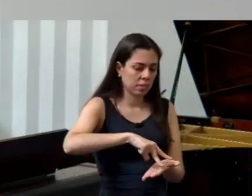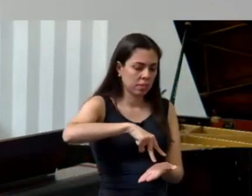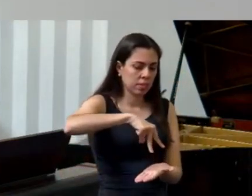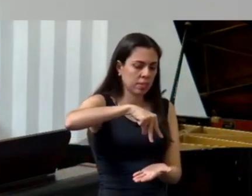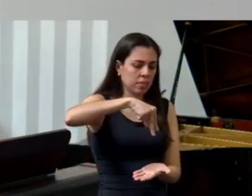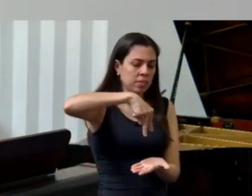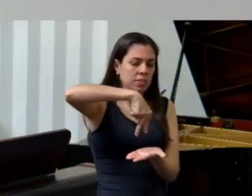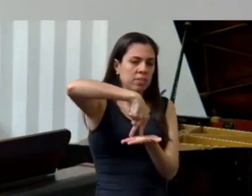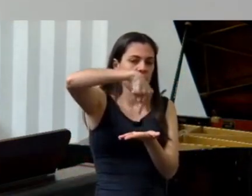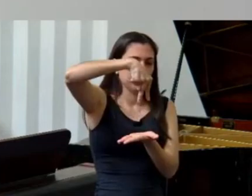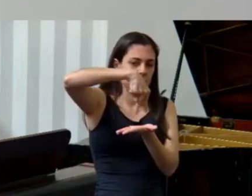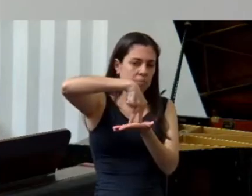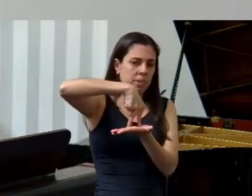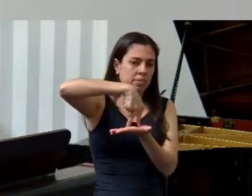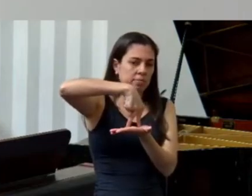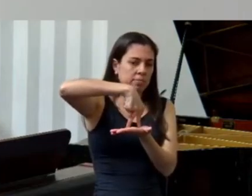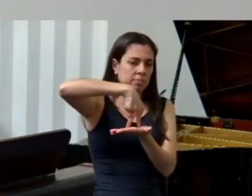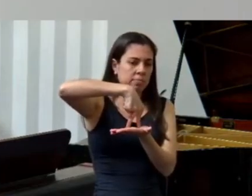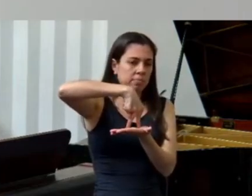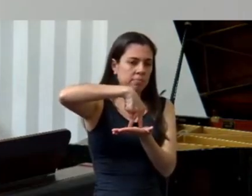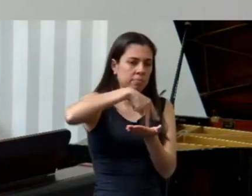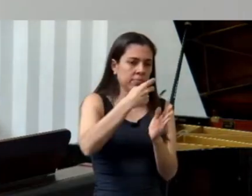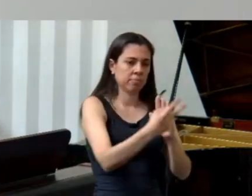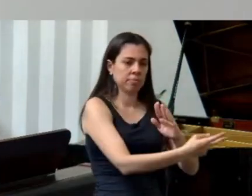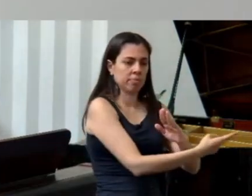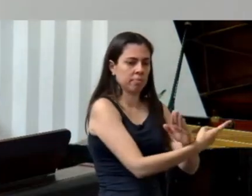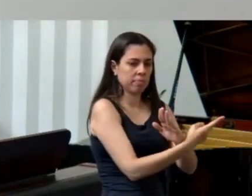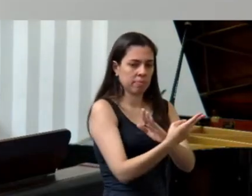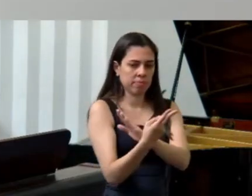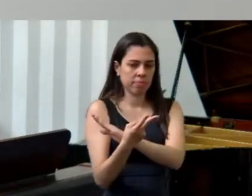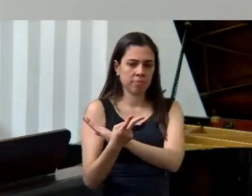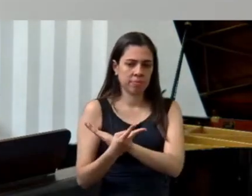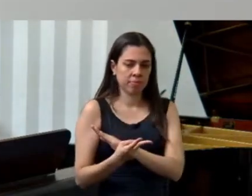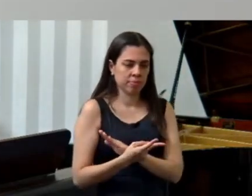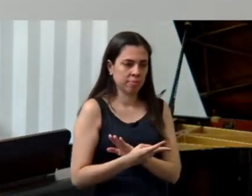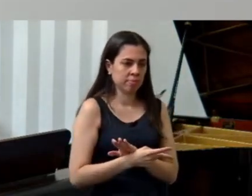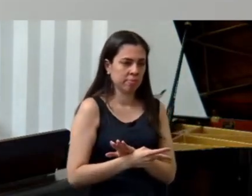guarda. É Ele quem nos protege.